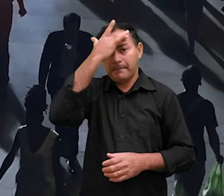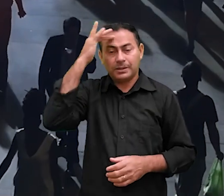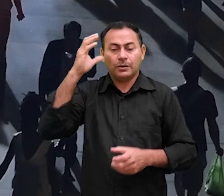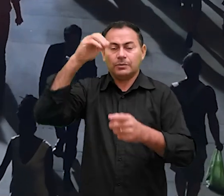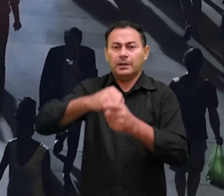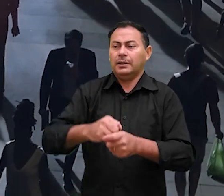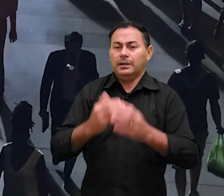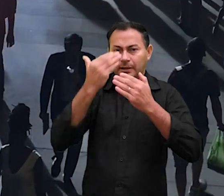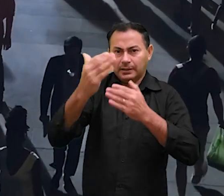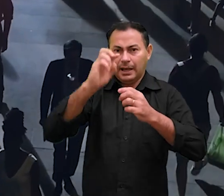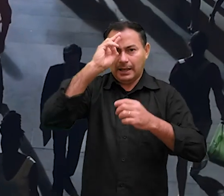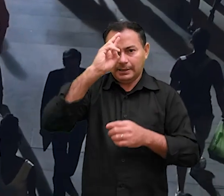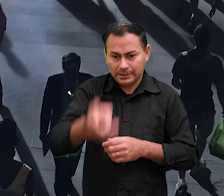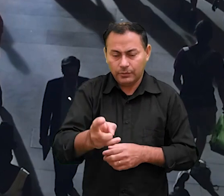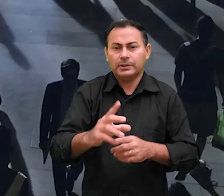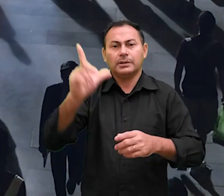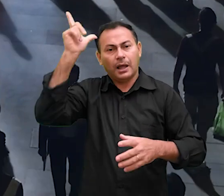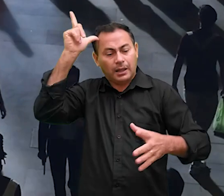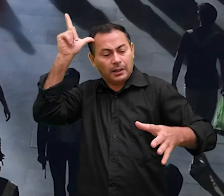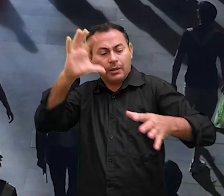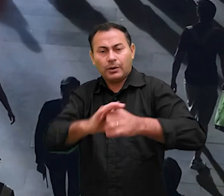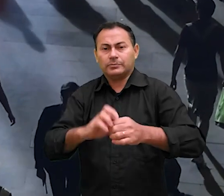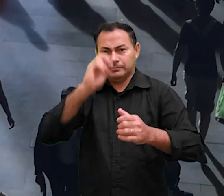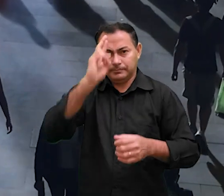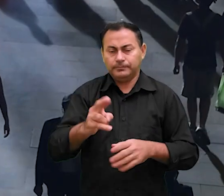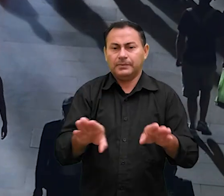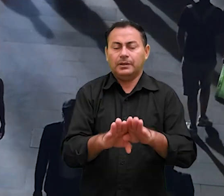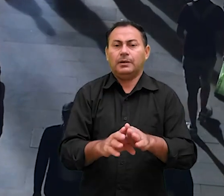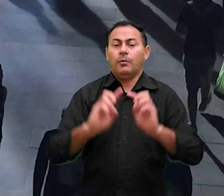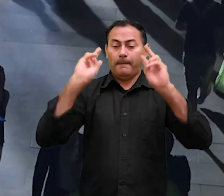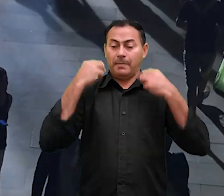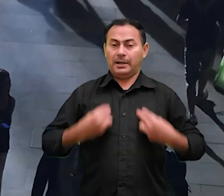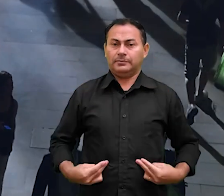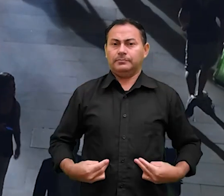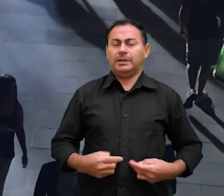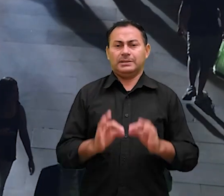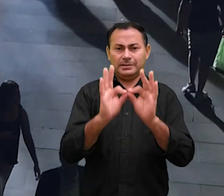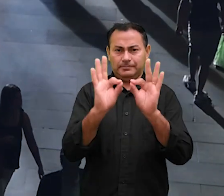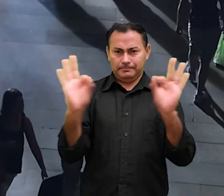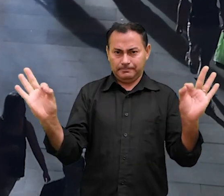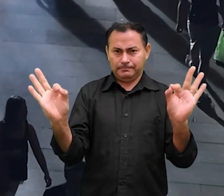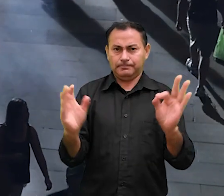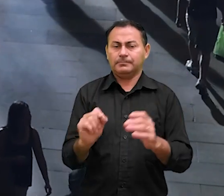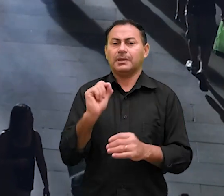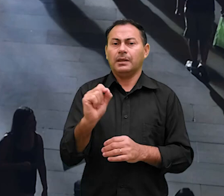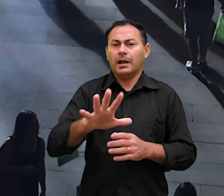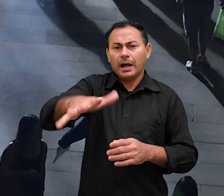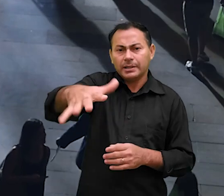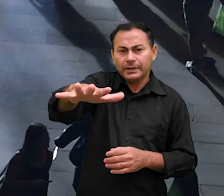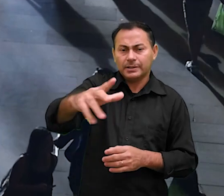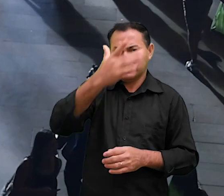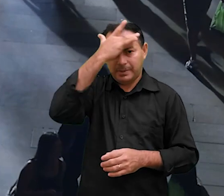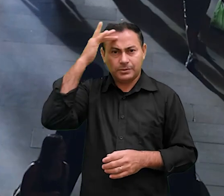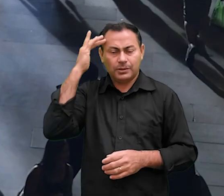as pessoas que colocam ênfase na razão e na lógica, no racionalismo e no humanismo, é simplesmente que, às